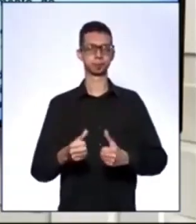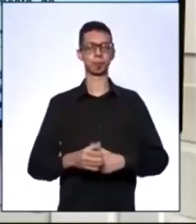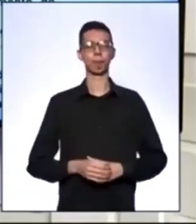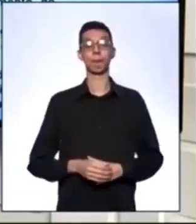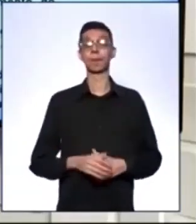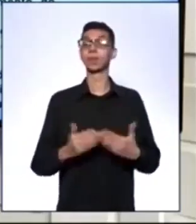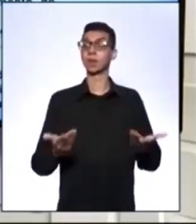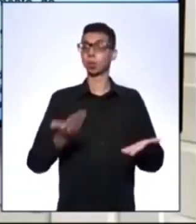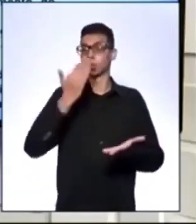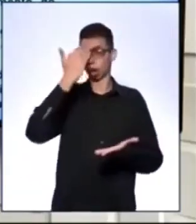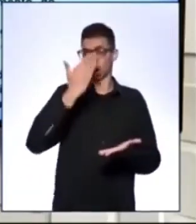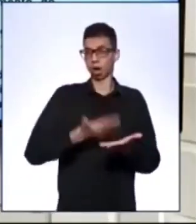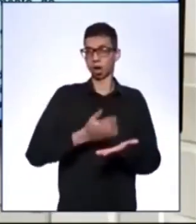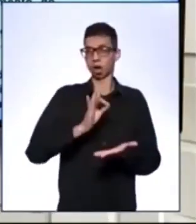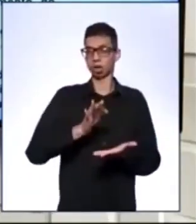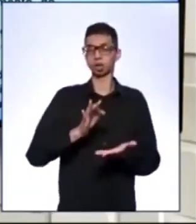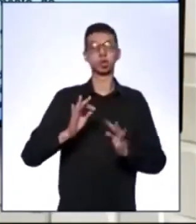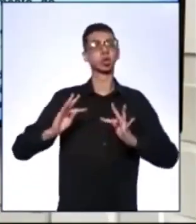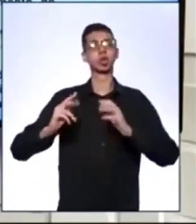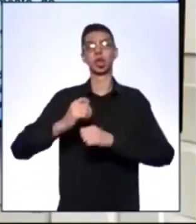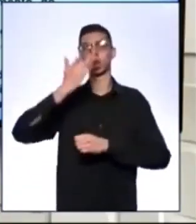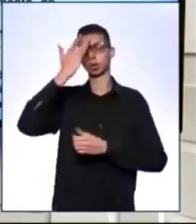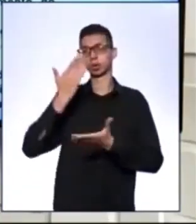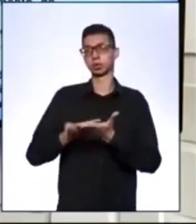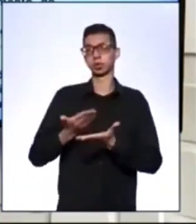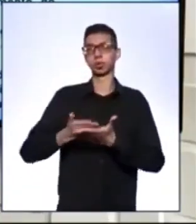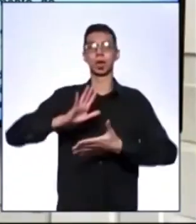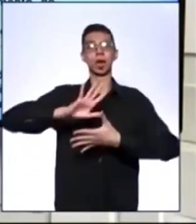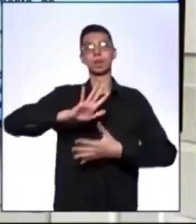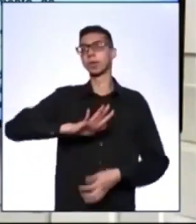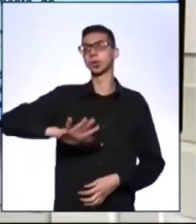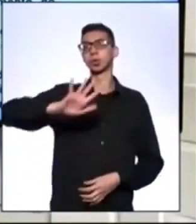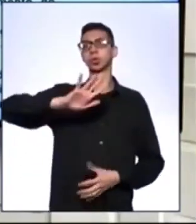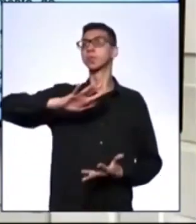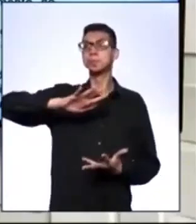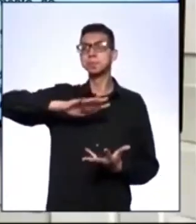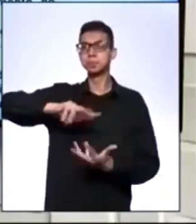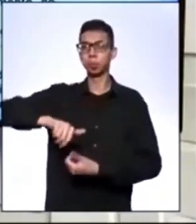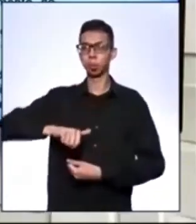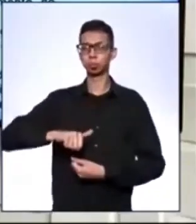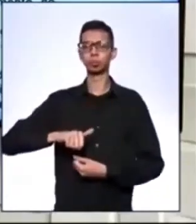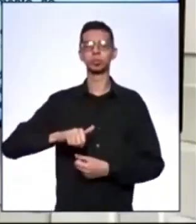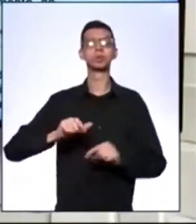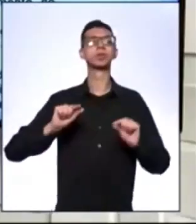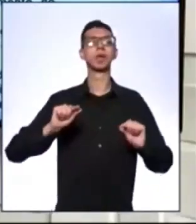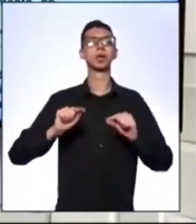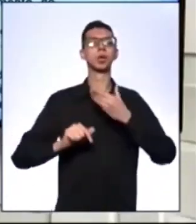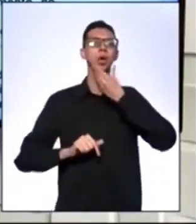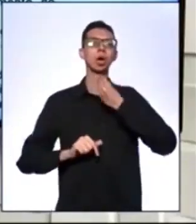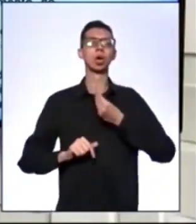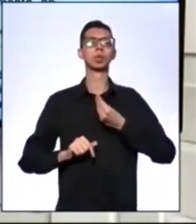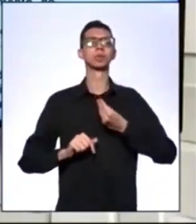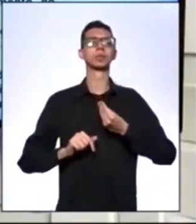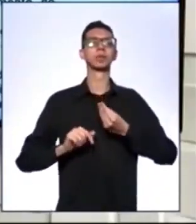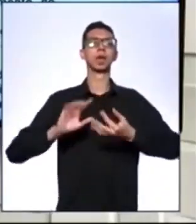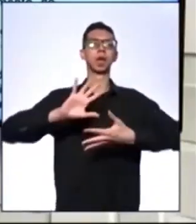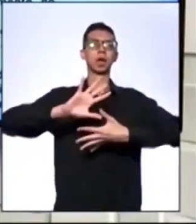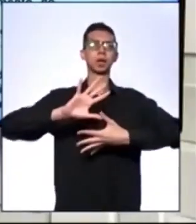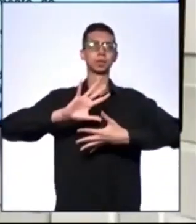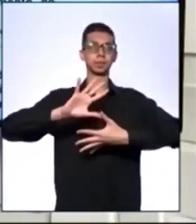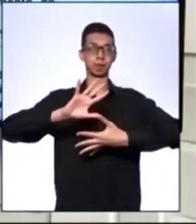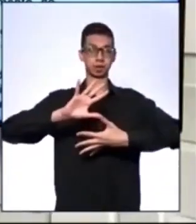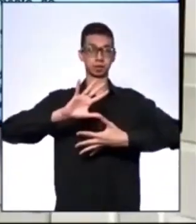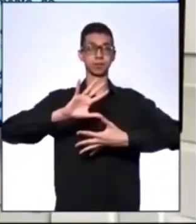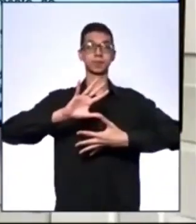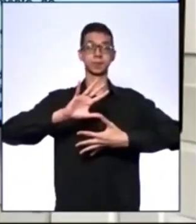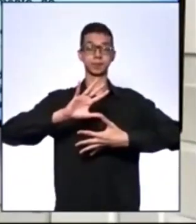né, estudiosos de toda a América e de todo o mundo, que o homem americano teria chegado ao continente entre 10